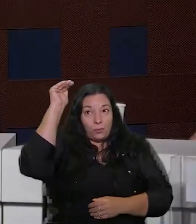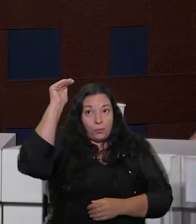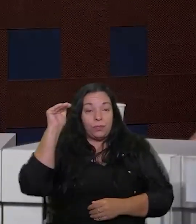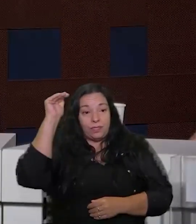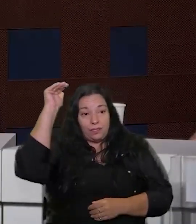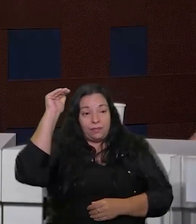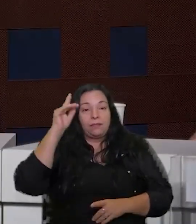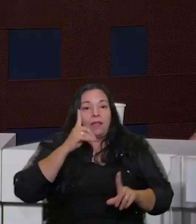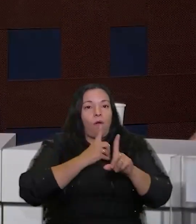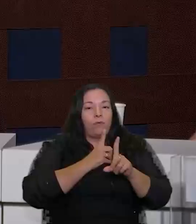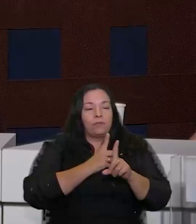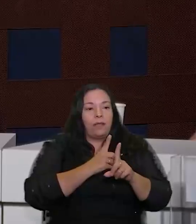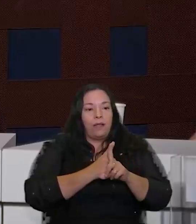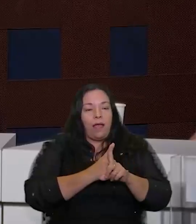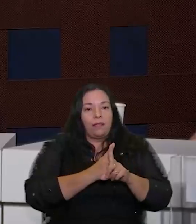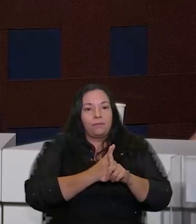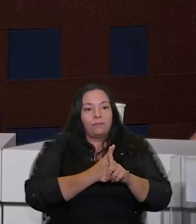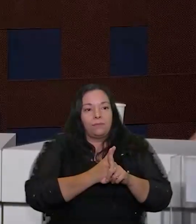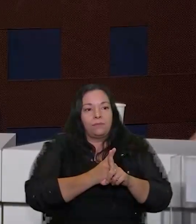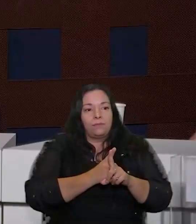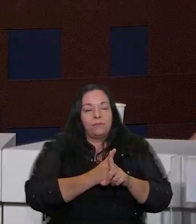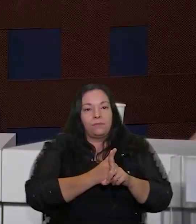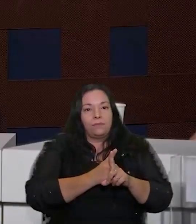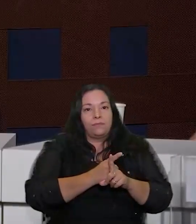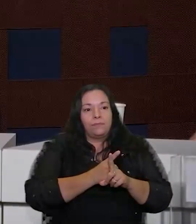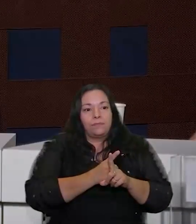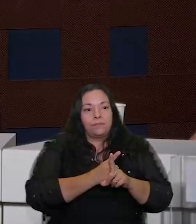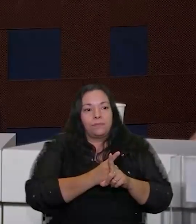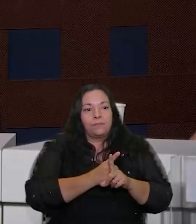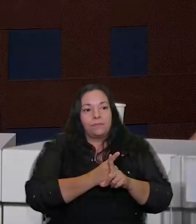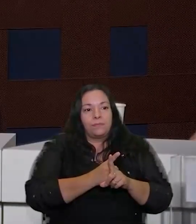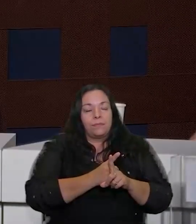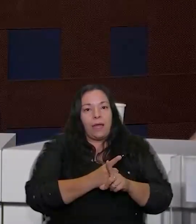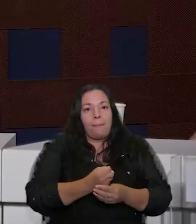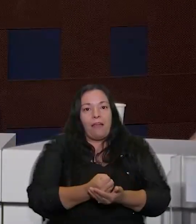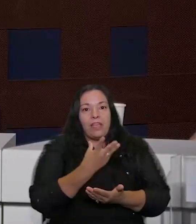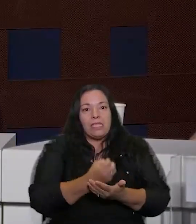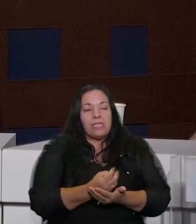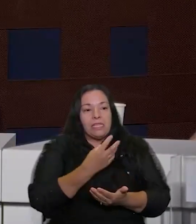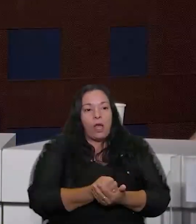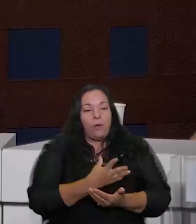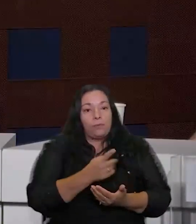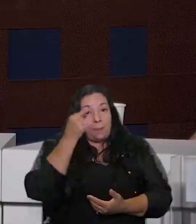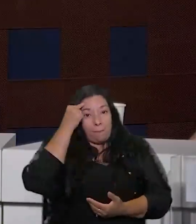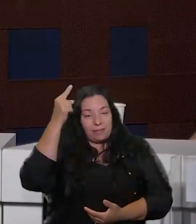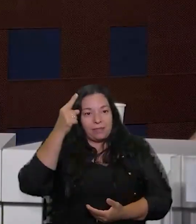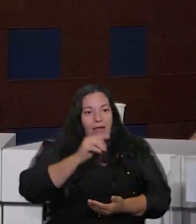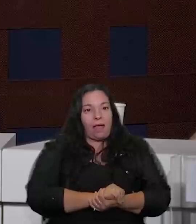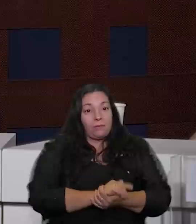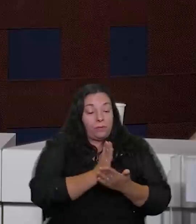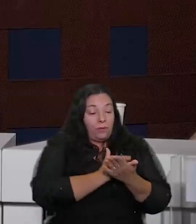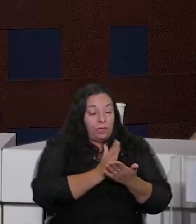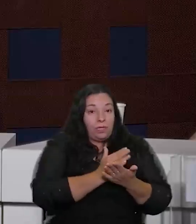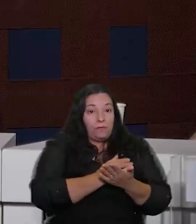ter encontrado uma matéria para ficção, né? De ter pensado, o livro